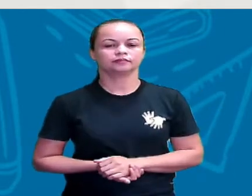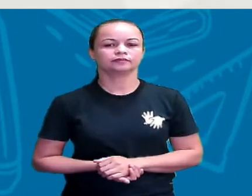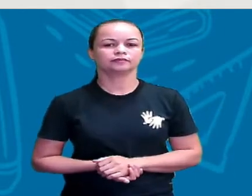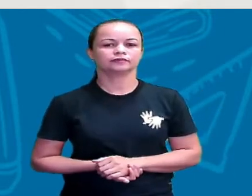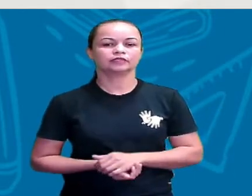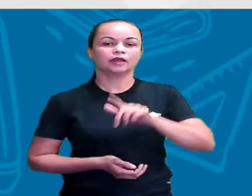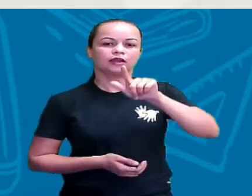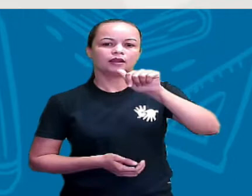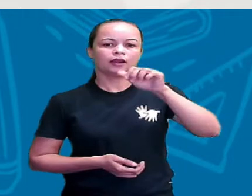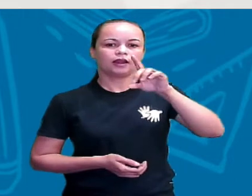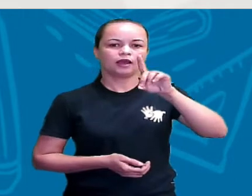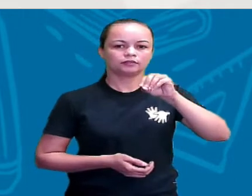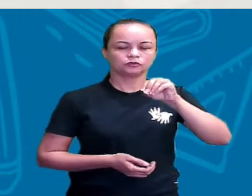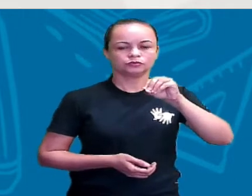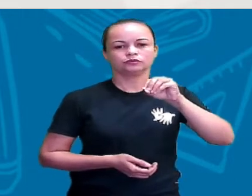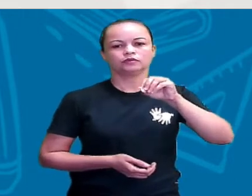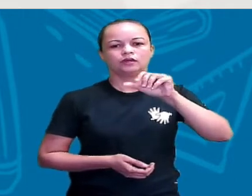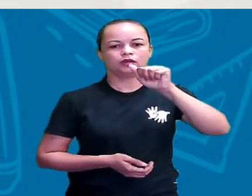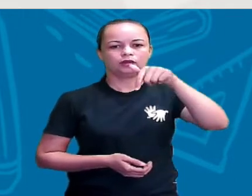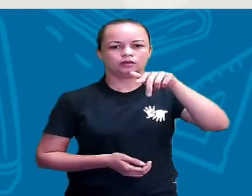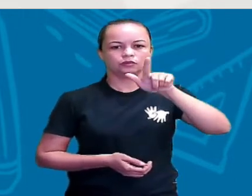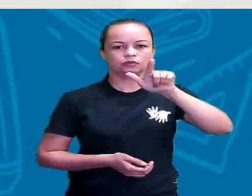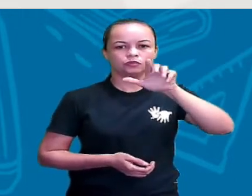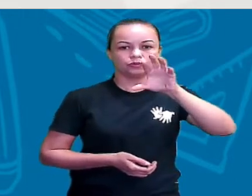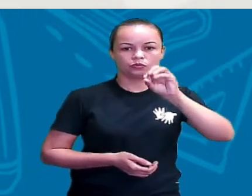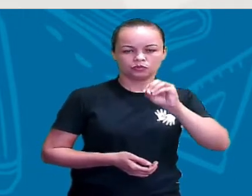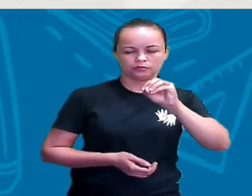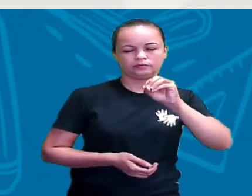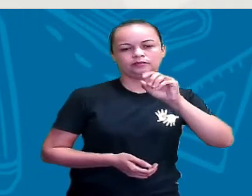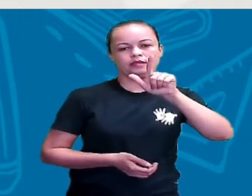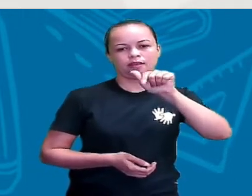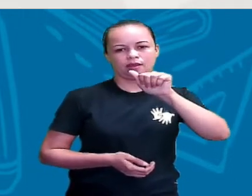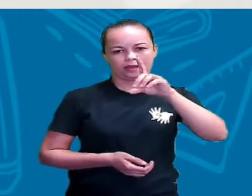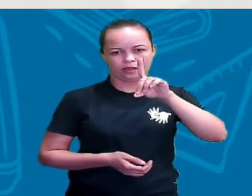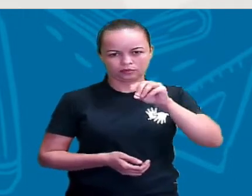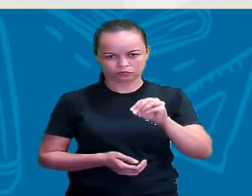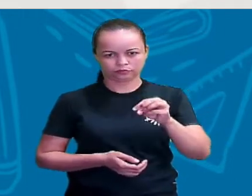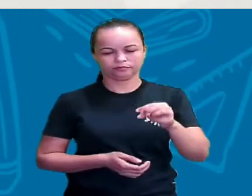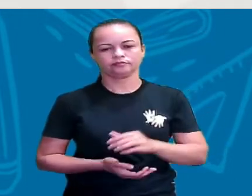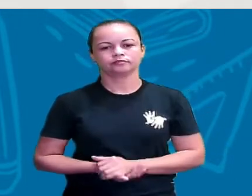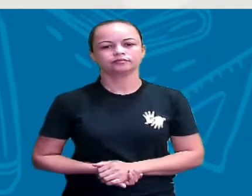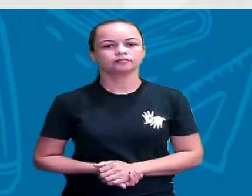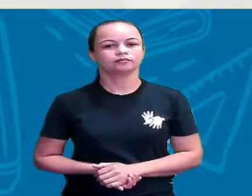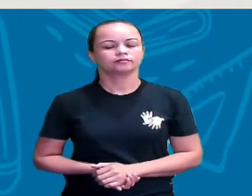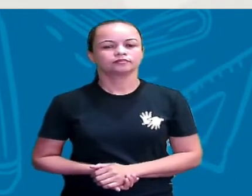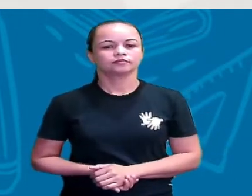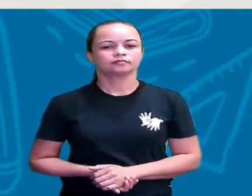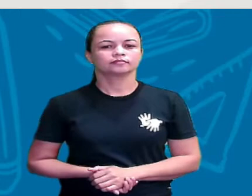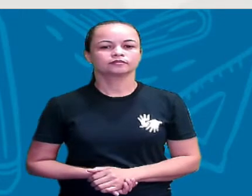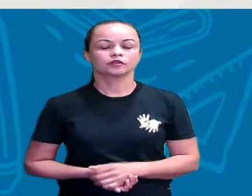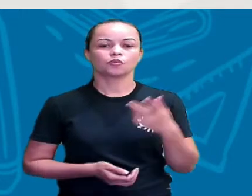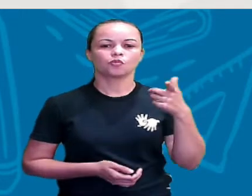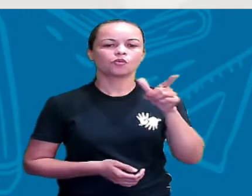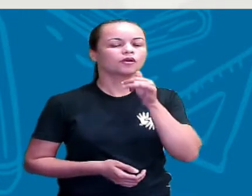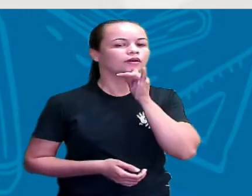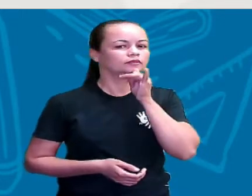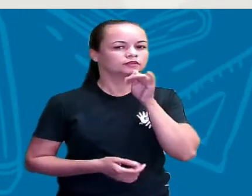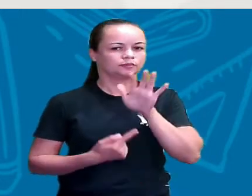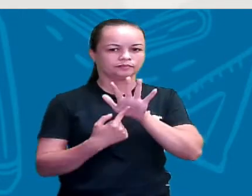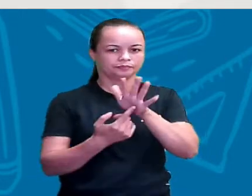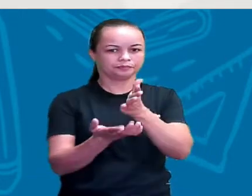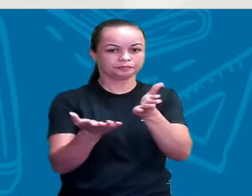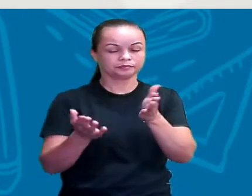ok? Lado, ângulo e lado, certinho? Agora nós vamos aqui, ó, outro exemplo aqui trouxe para